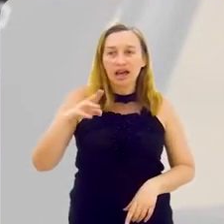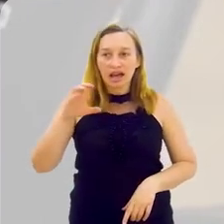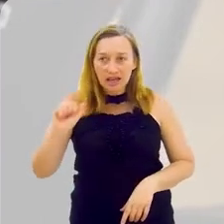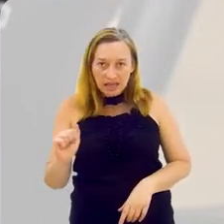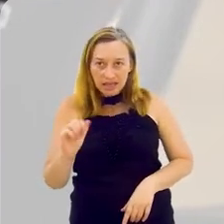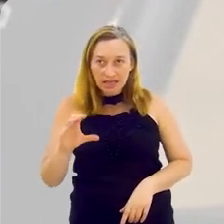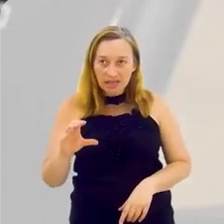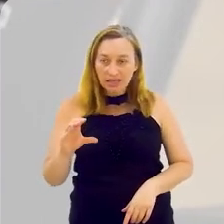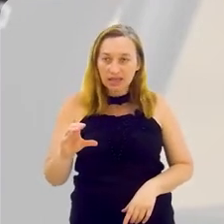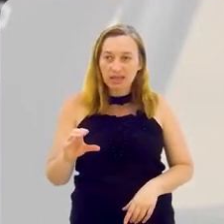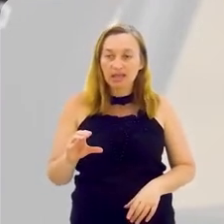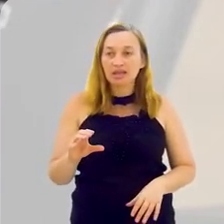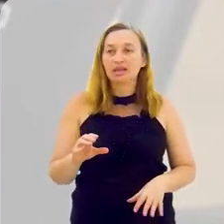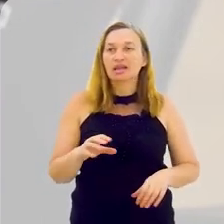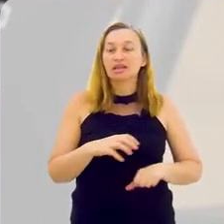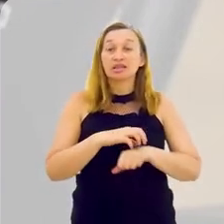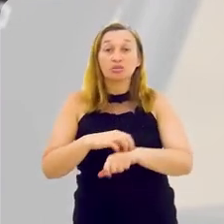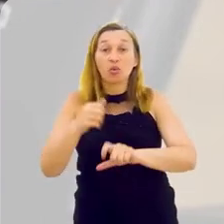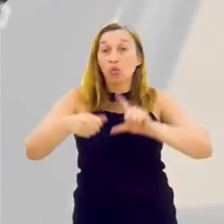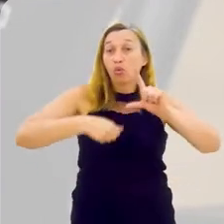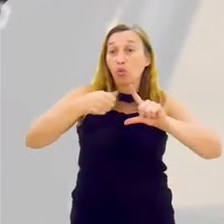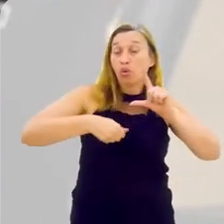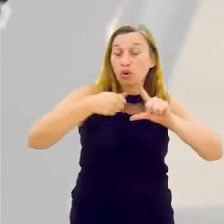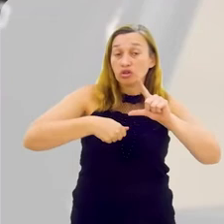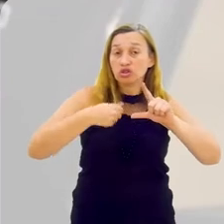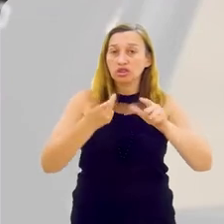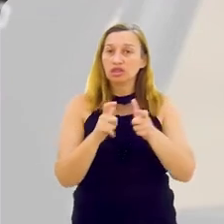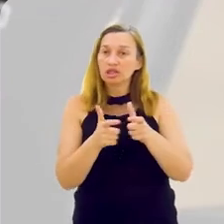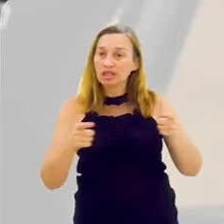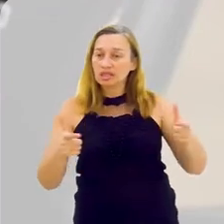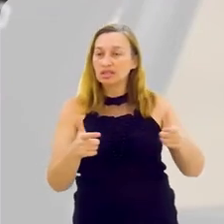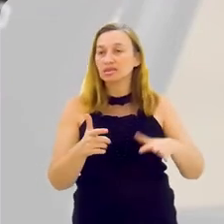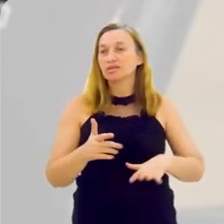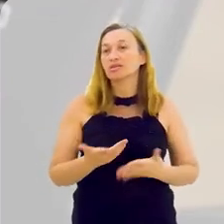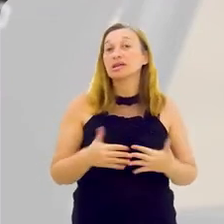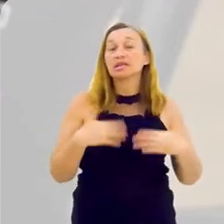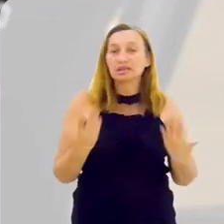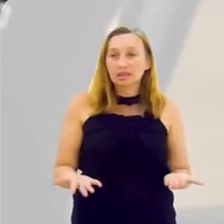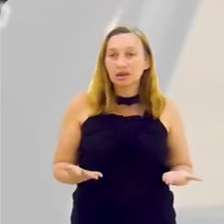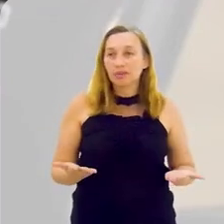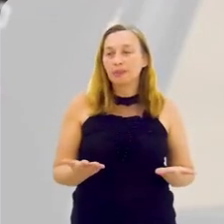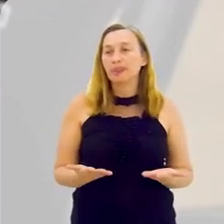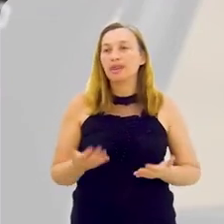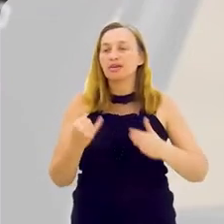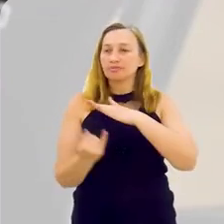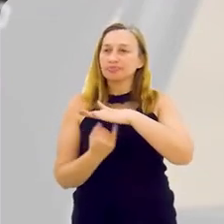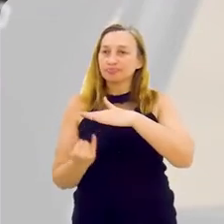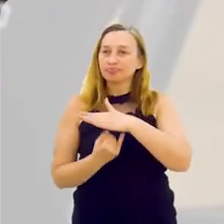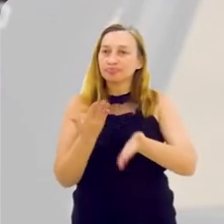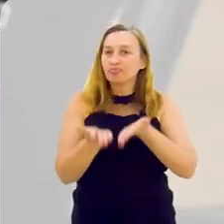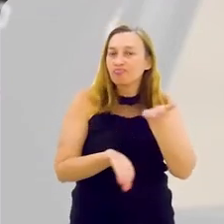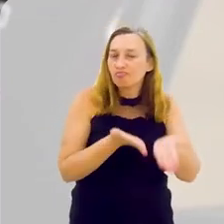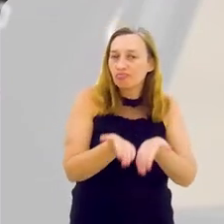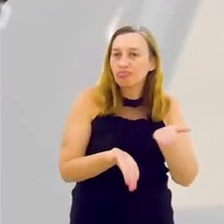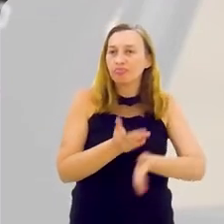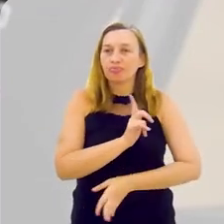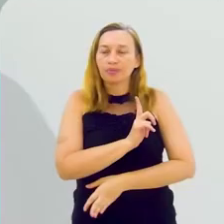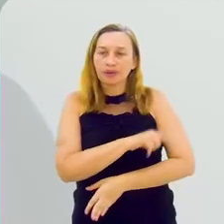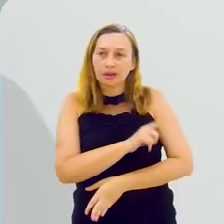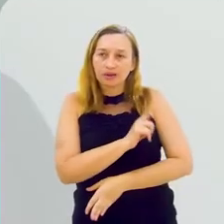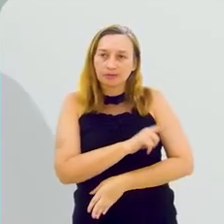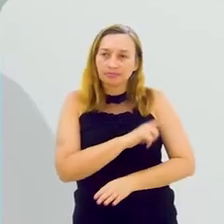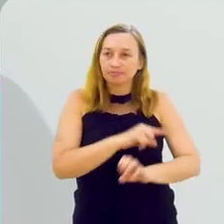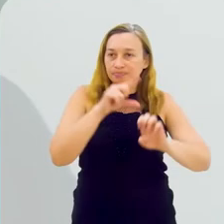SENAT também, com quem? Poucas pessoas conhecem o SENAT, que é o transporte, a logística, que é um setor que está crescendo muito. Então, a partir